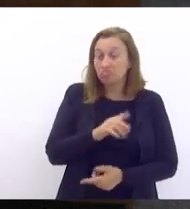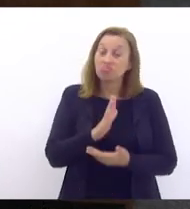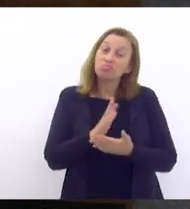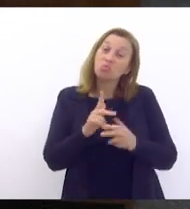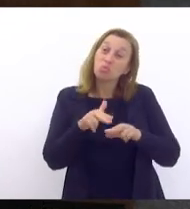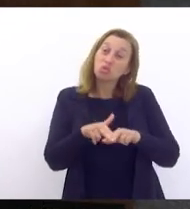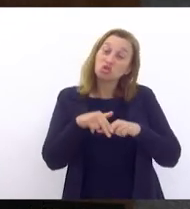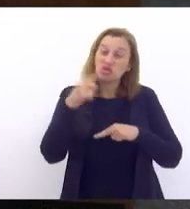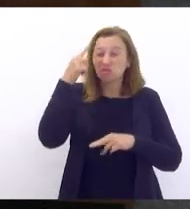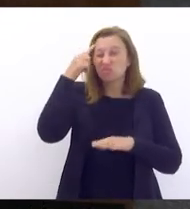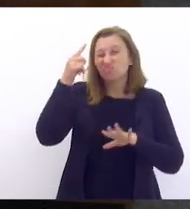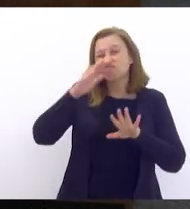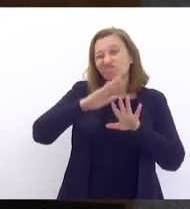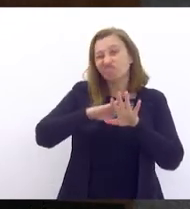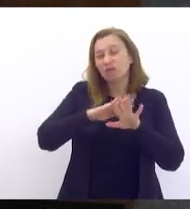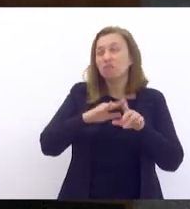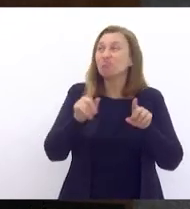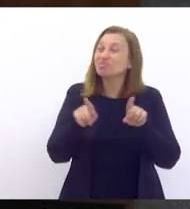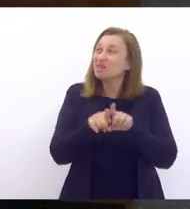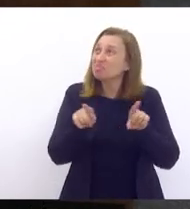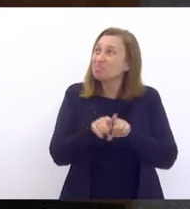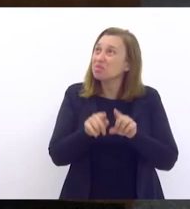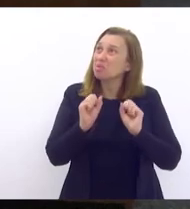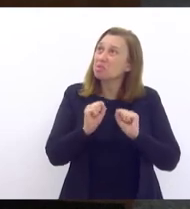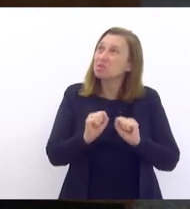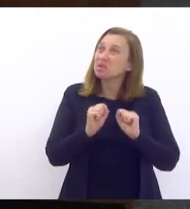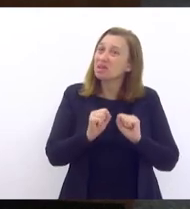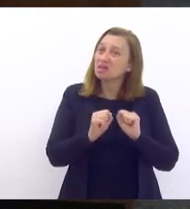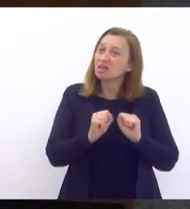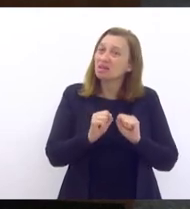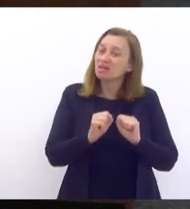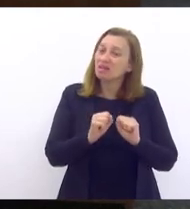questões ideológicas, até mesmo para poder